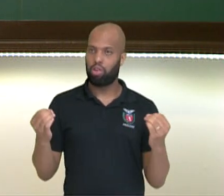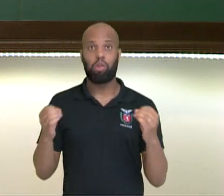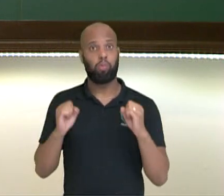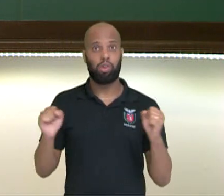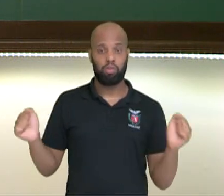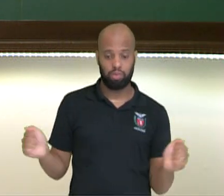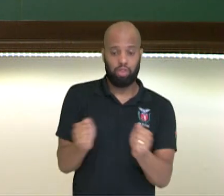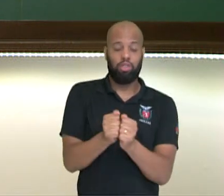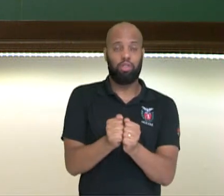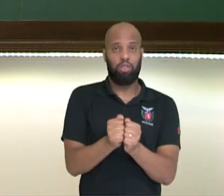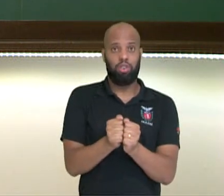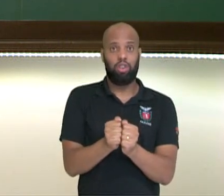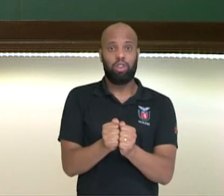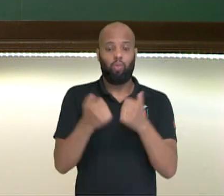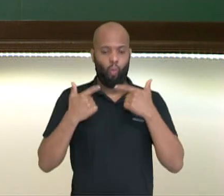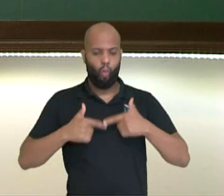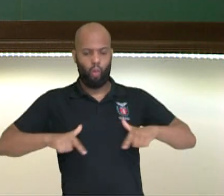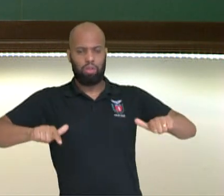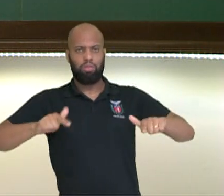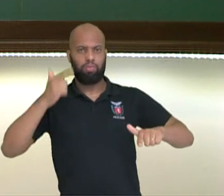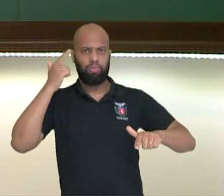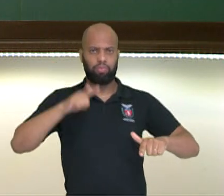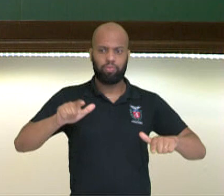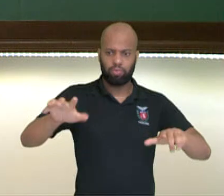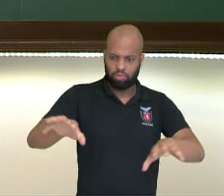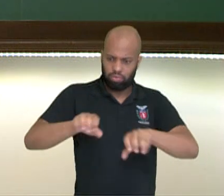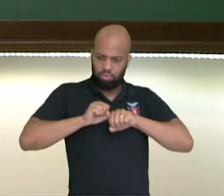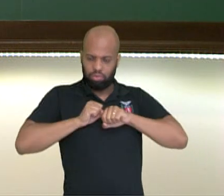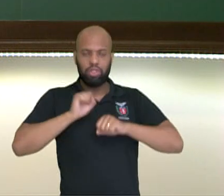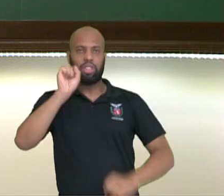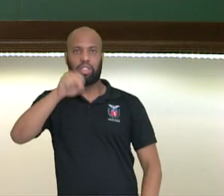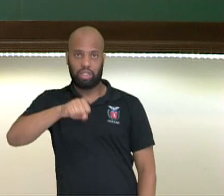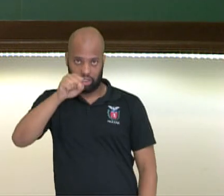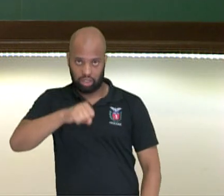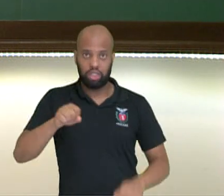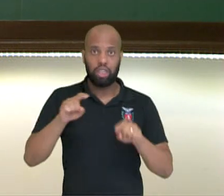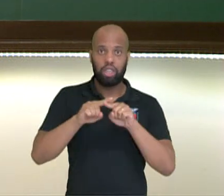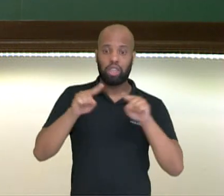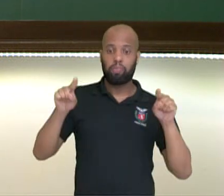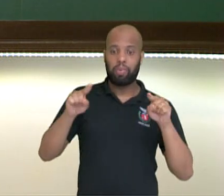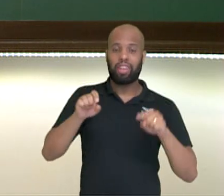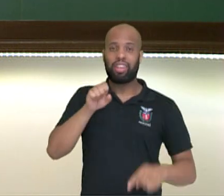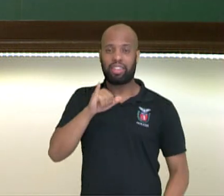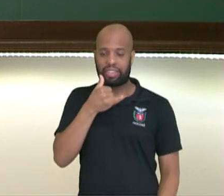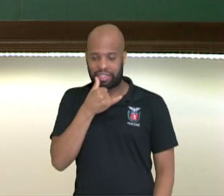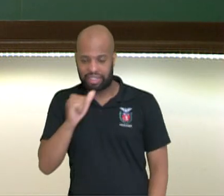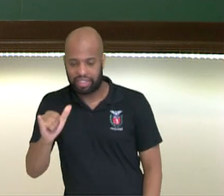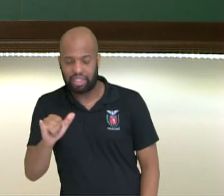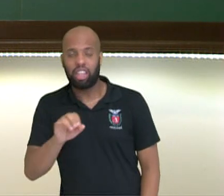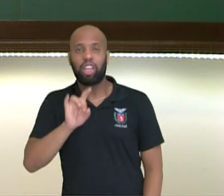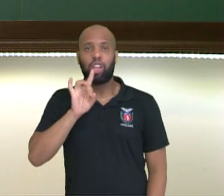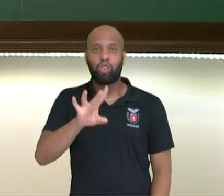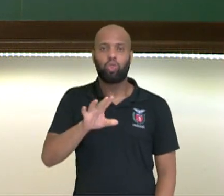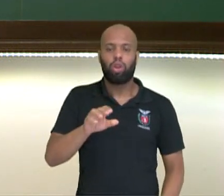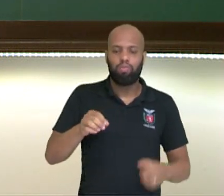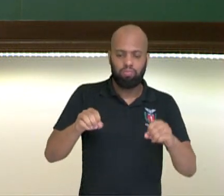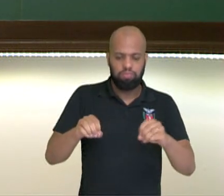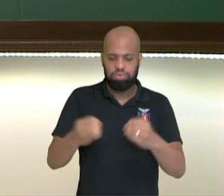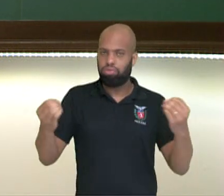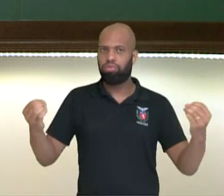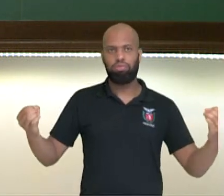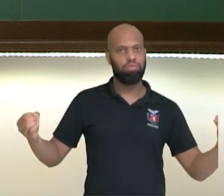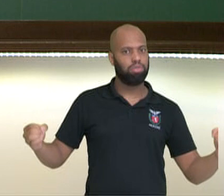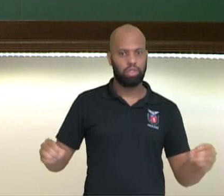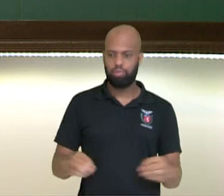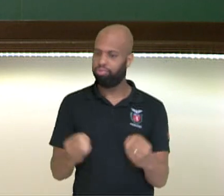não. Neutro atrai eletrizado? Atrai. Mas eletrizado só repele eletrizado. Eletrizado